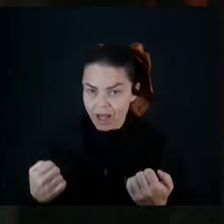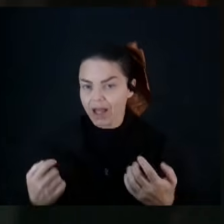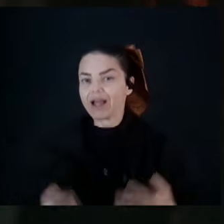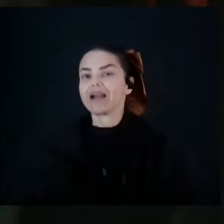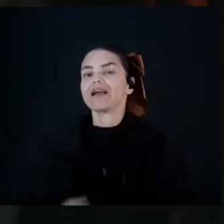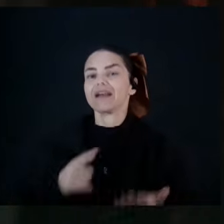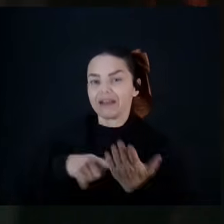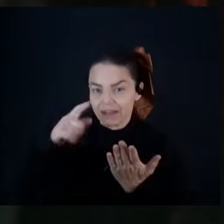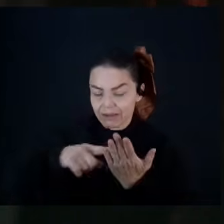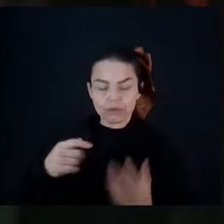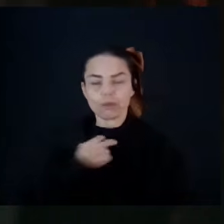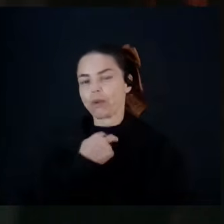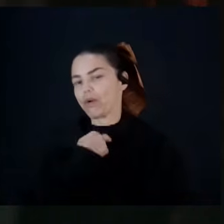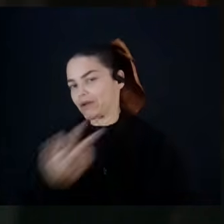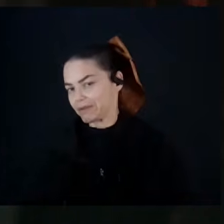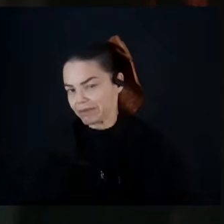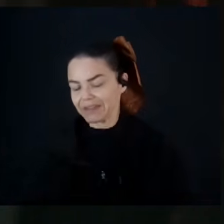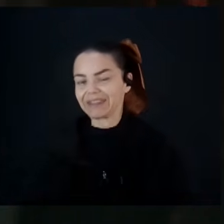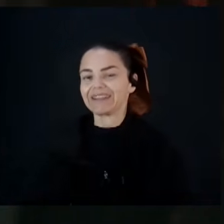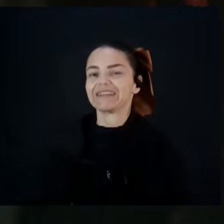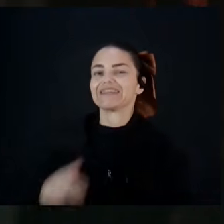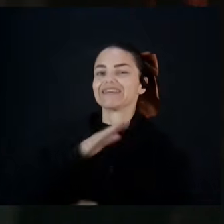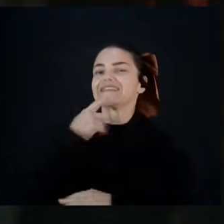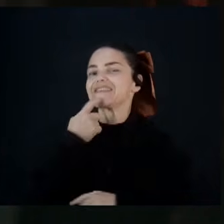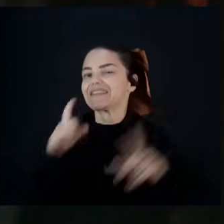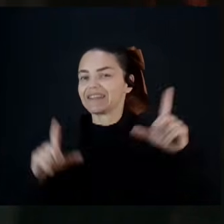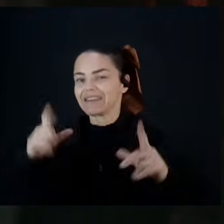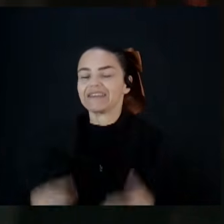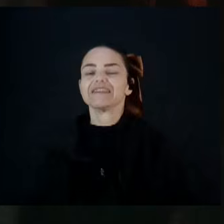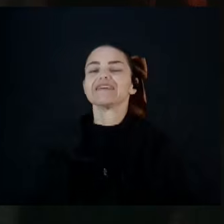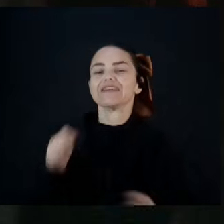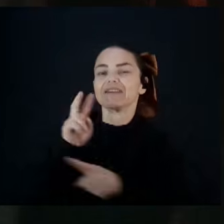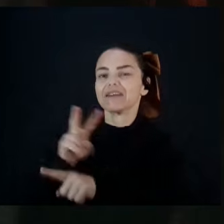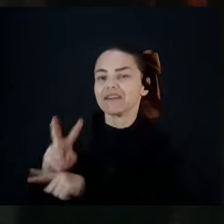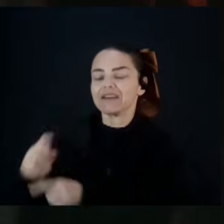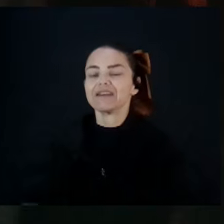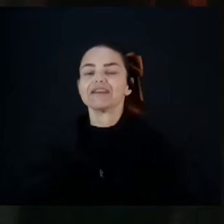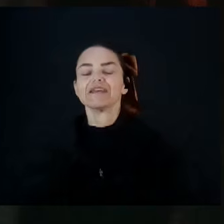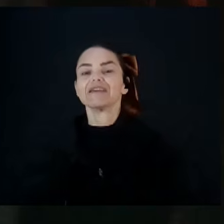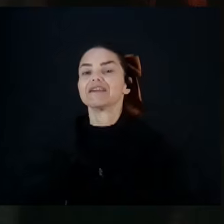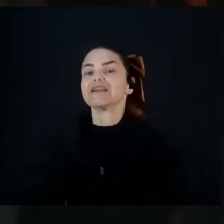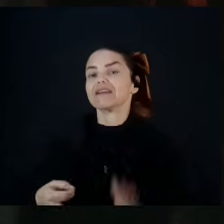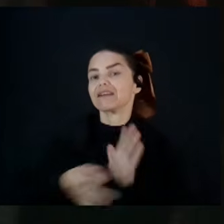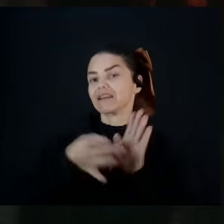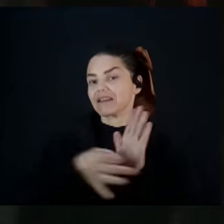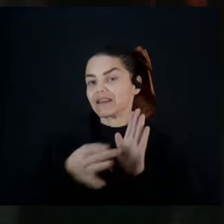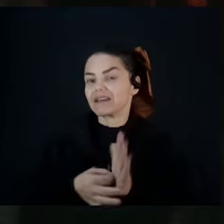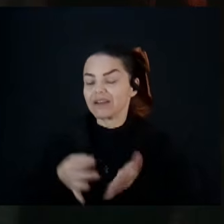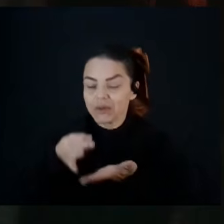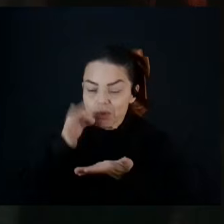na TV Câmara Campinas. Um grande abraço pra você, se cuide. Ó, pega a dica, tá? Do café que a Cris